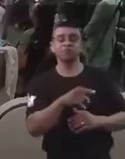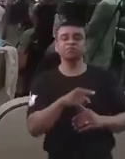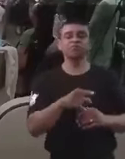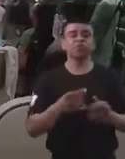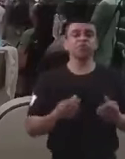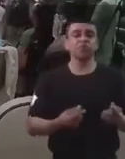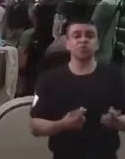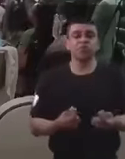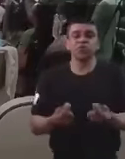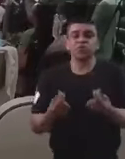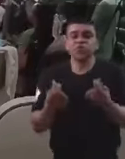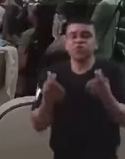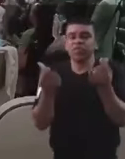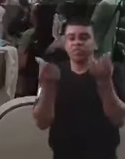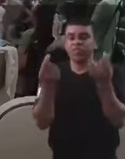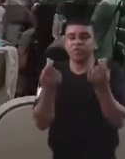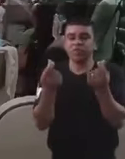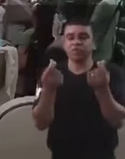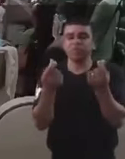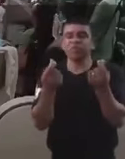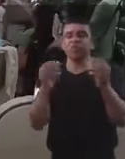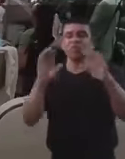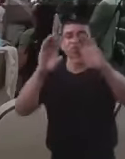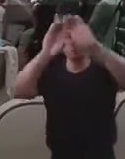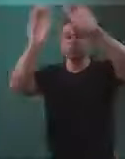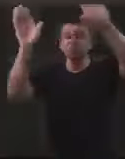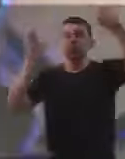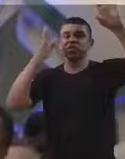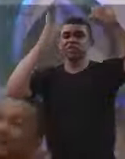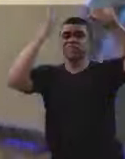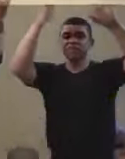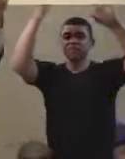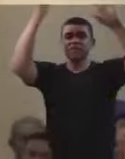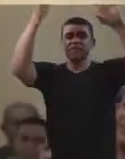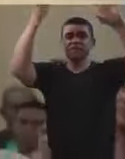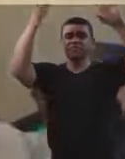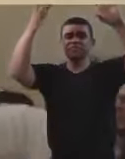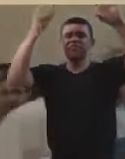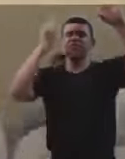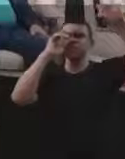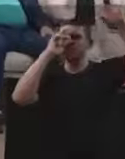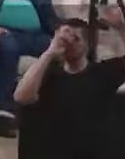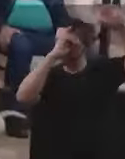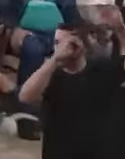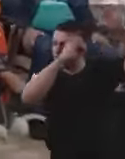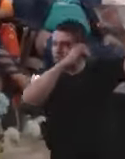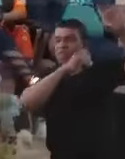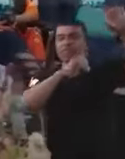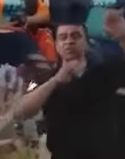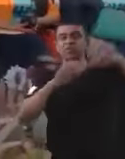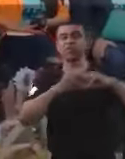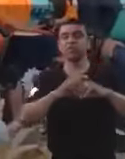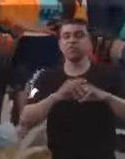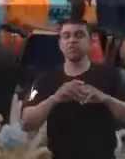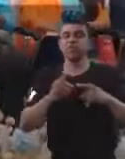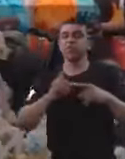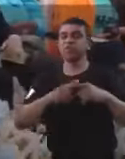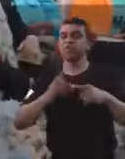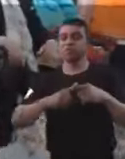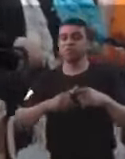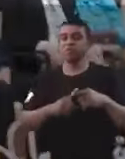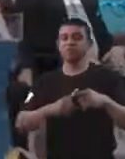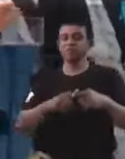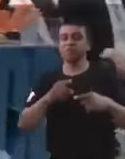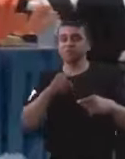do que quem tem as riquezas como seu Senhor entrar no meu reino. Perceba, ele tem Jesus como mestre, mas não tem Jesus